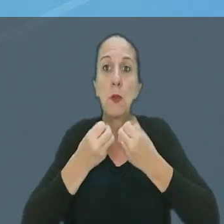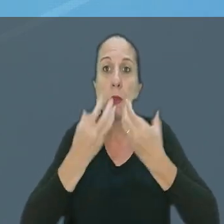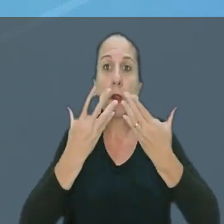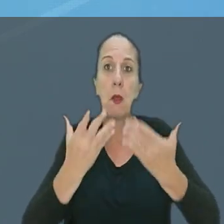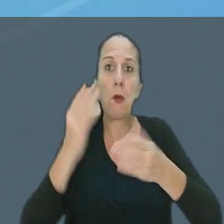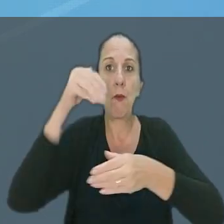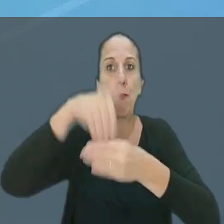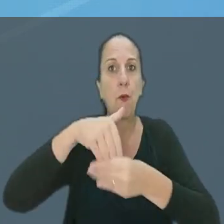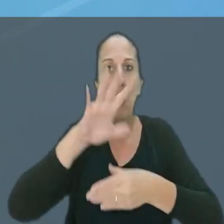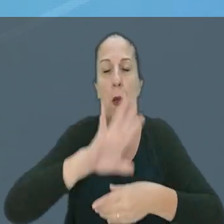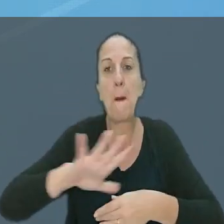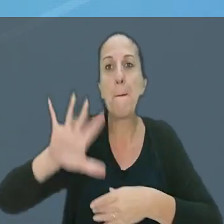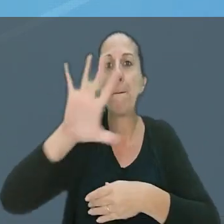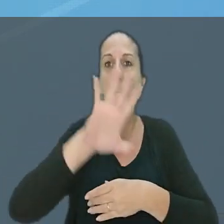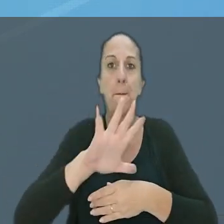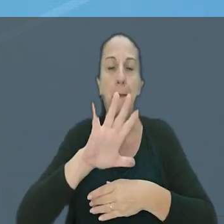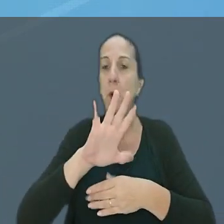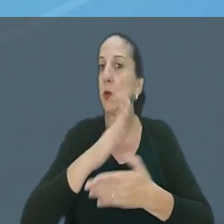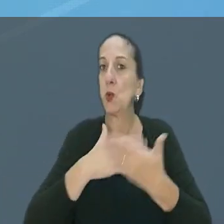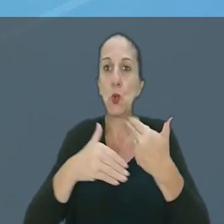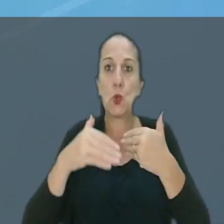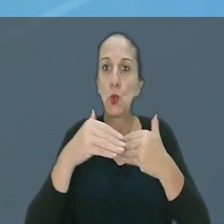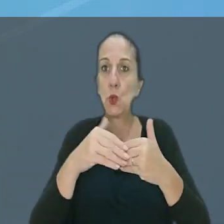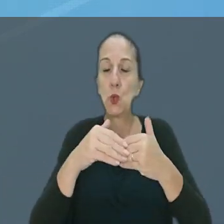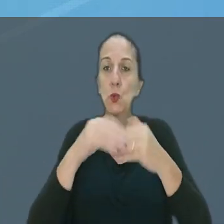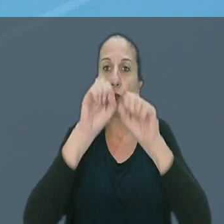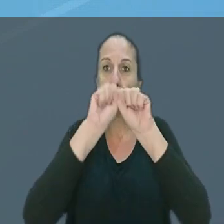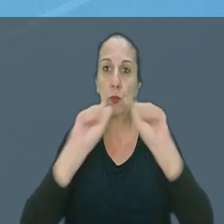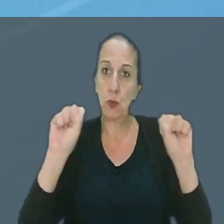só pode ser declarada pelo voto da maioria